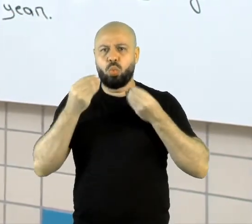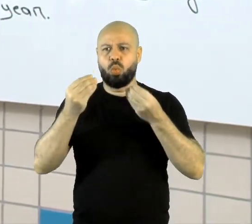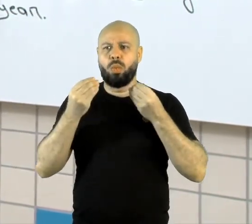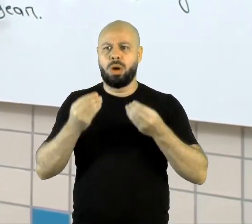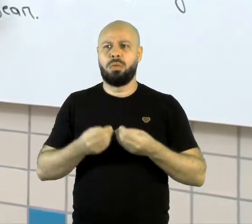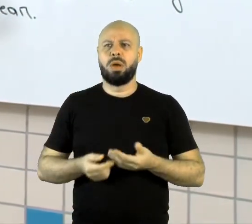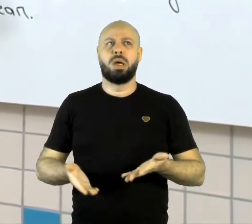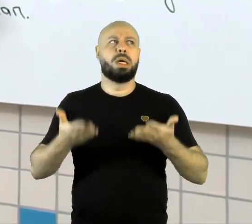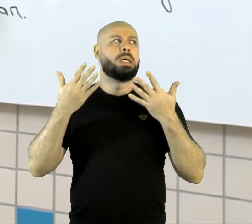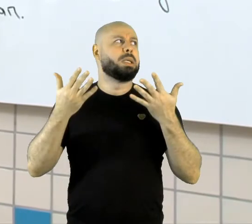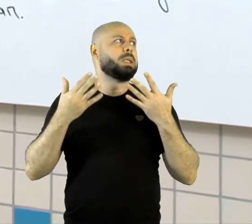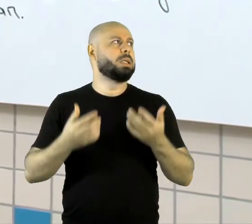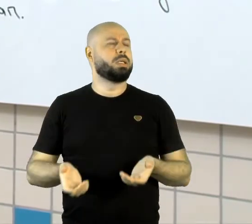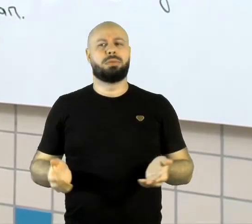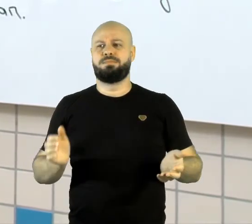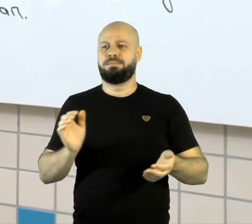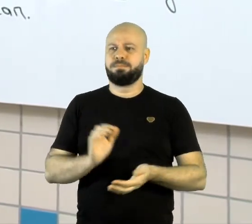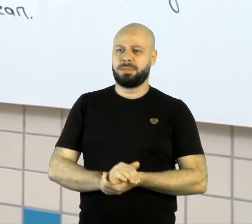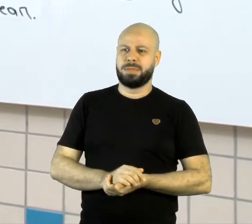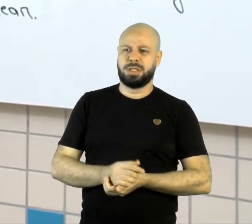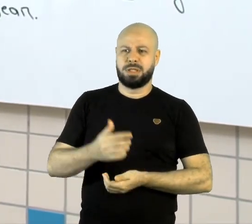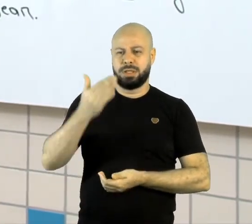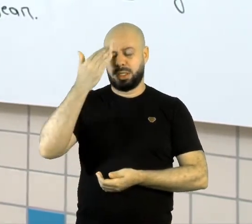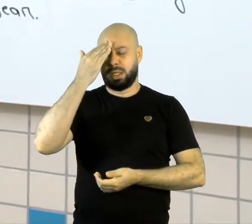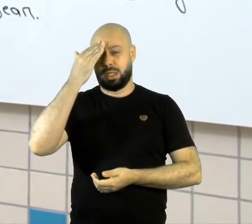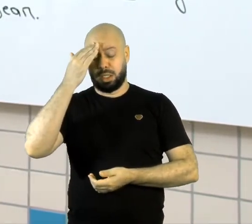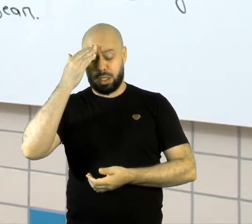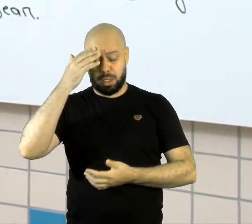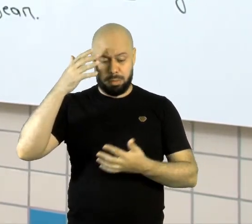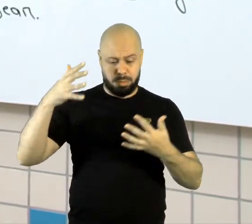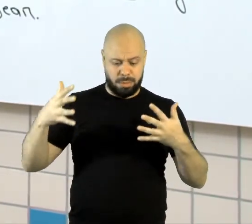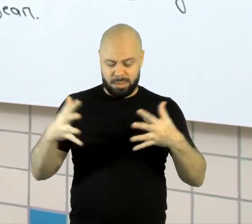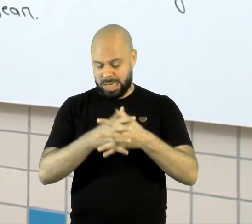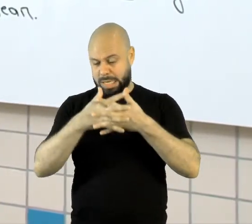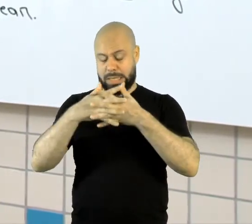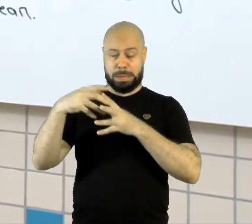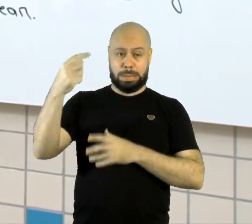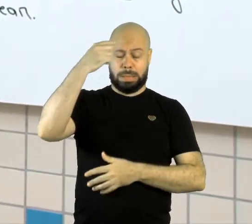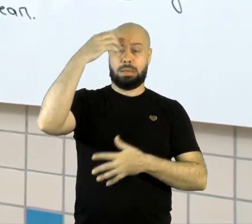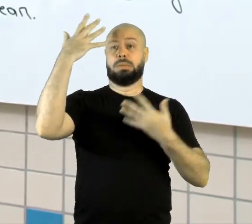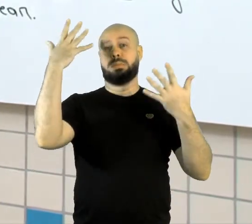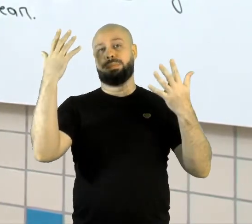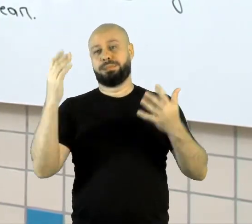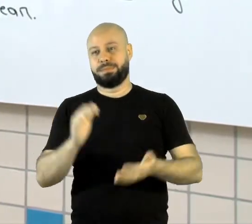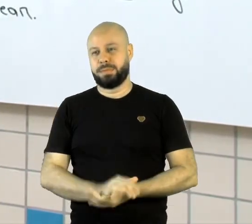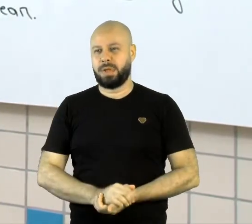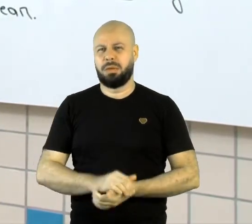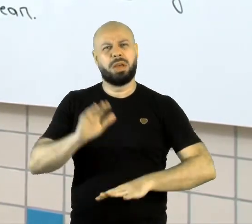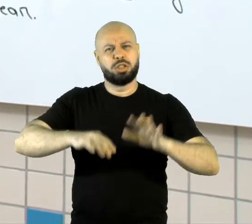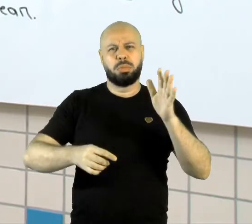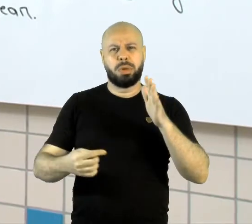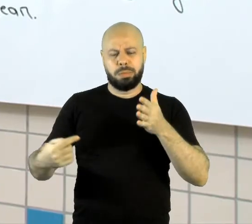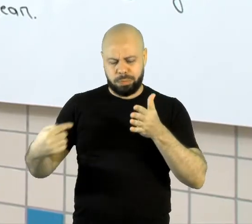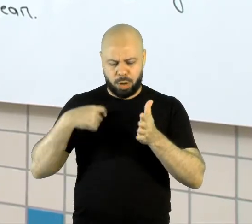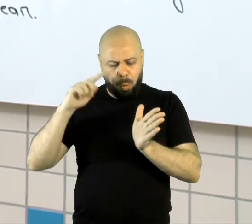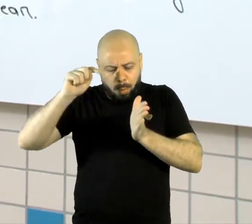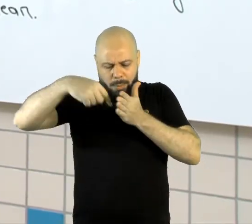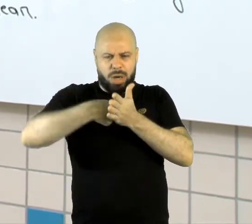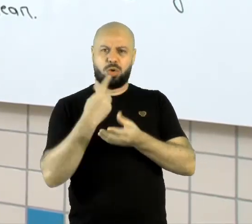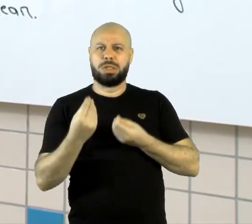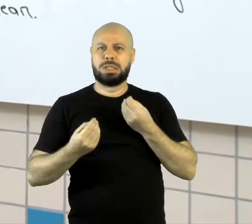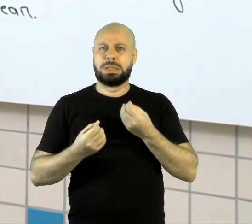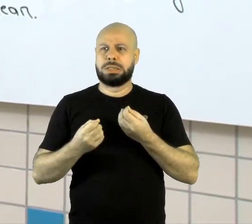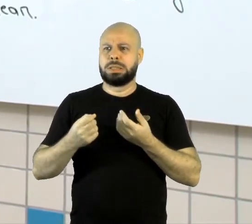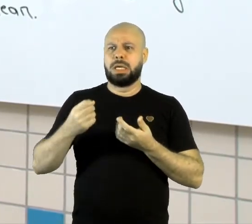in my dad, né? Dá uma bagunça na minha cabeça. Aí, às vezes, eu me pergunto, você se pergunta também, será que eu estudei